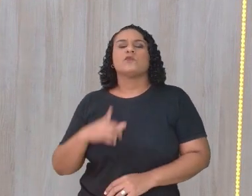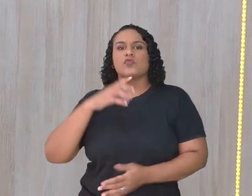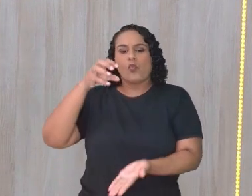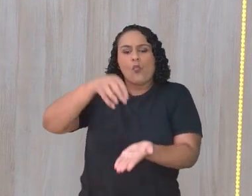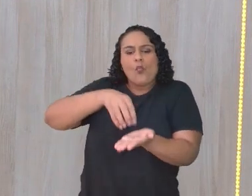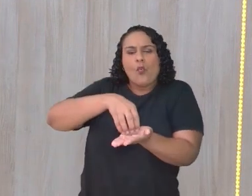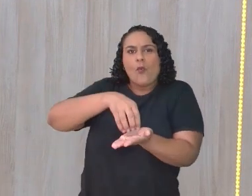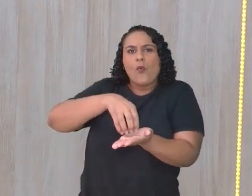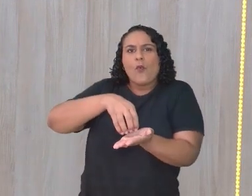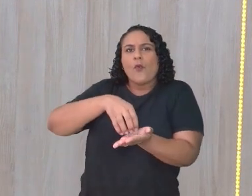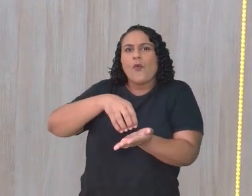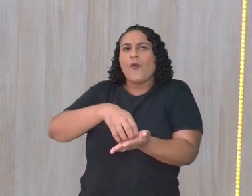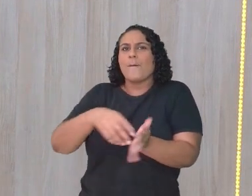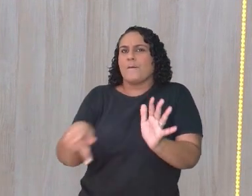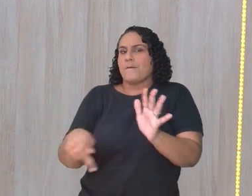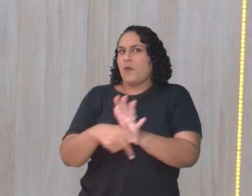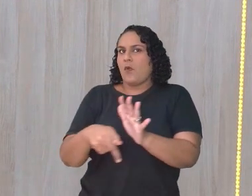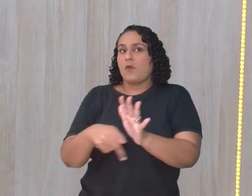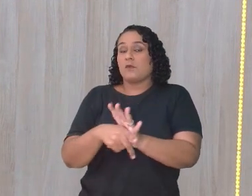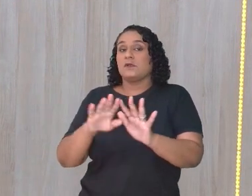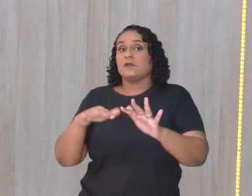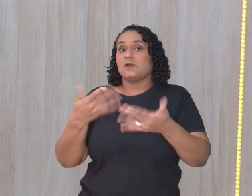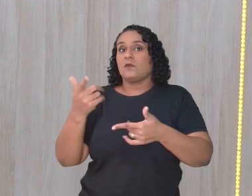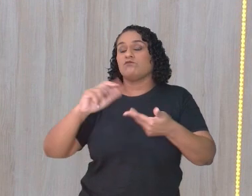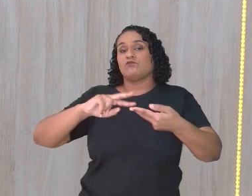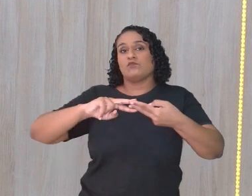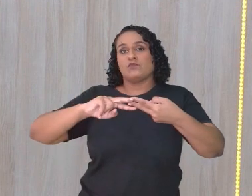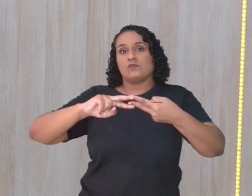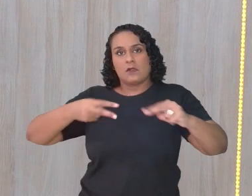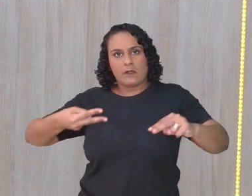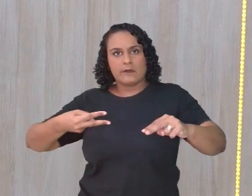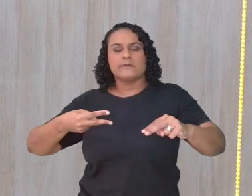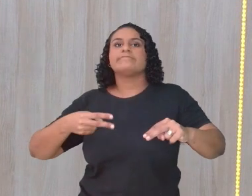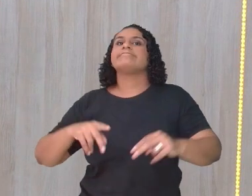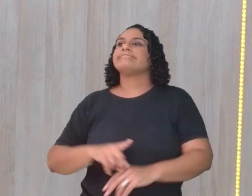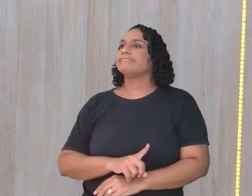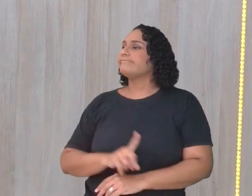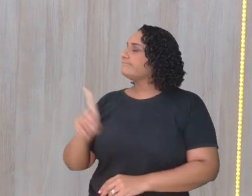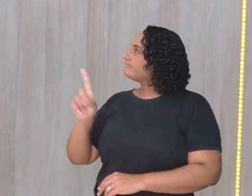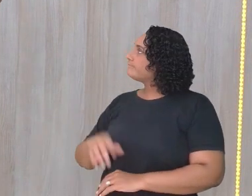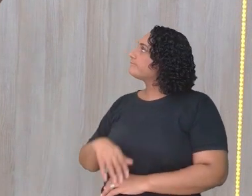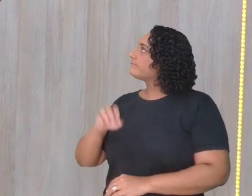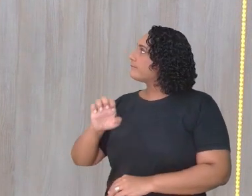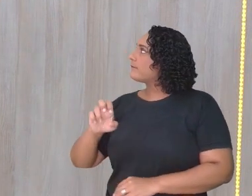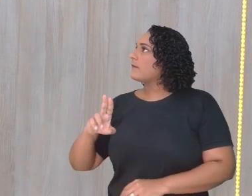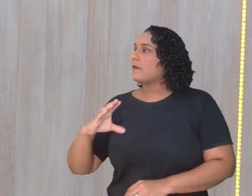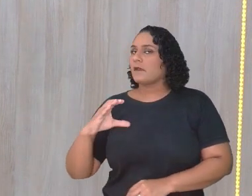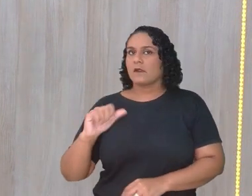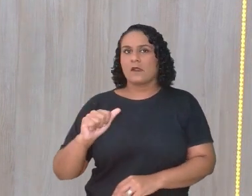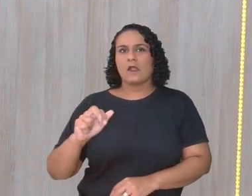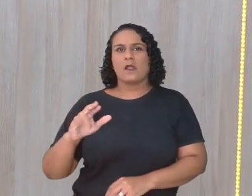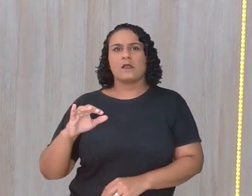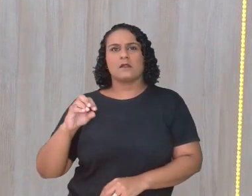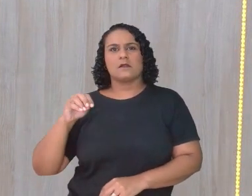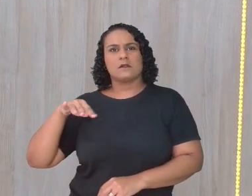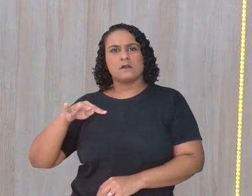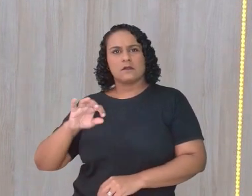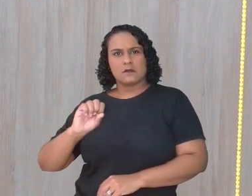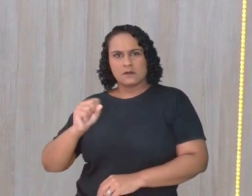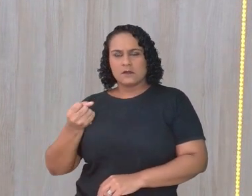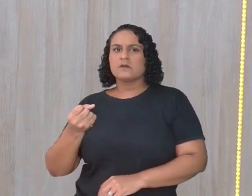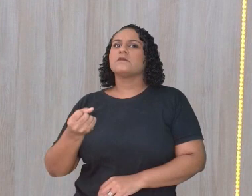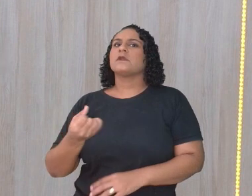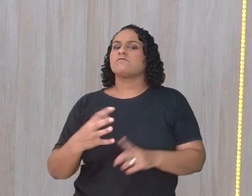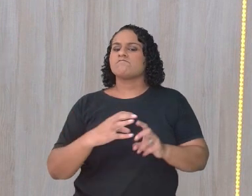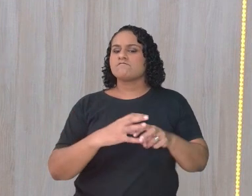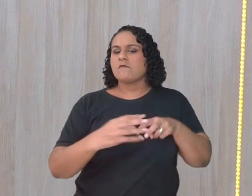né? E aí, o seu material genético, e aqui os eucariontes, alguns só que se reproduzem de